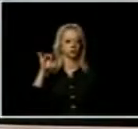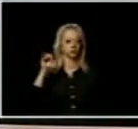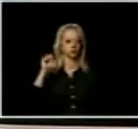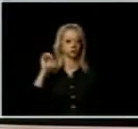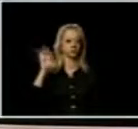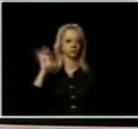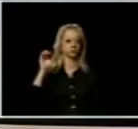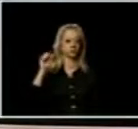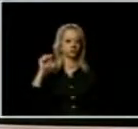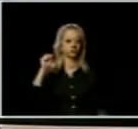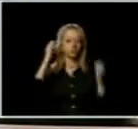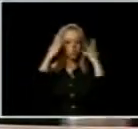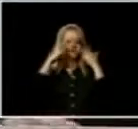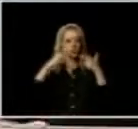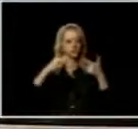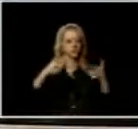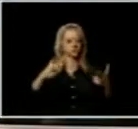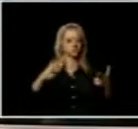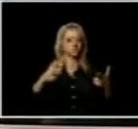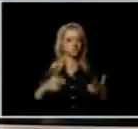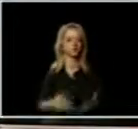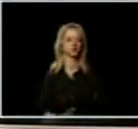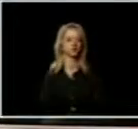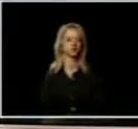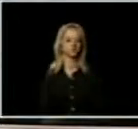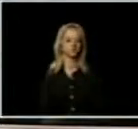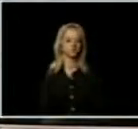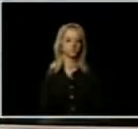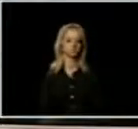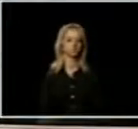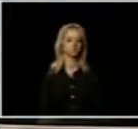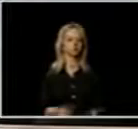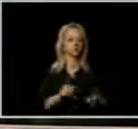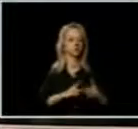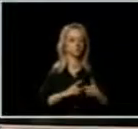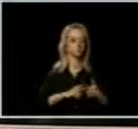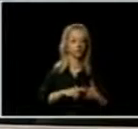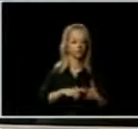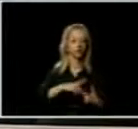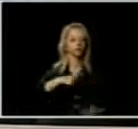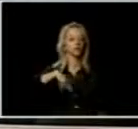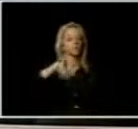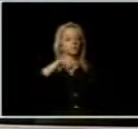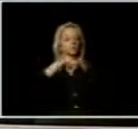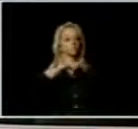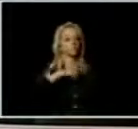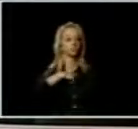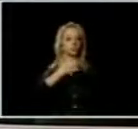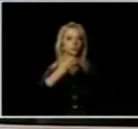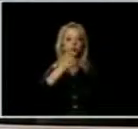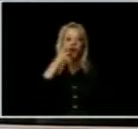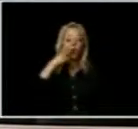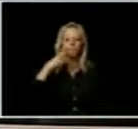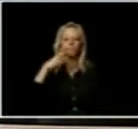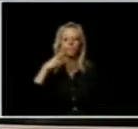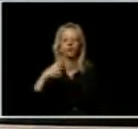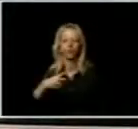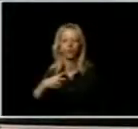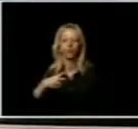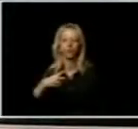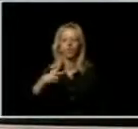principalmente para que eles participem desses eventos, porque nós queremos acompanhar a contratação desses artistas.